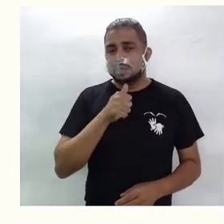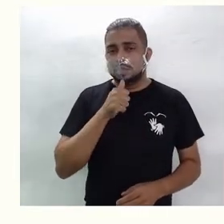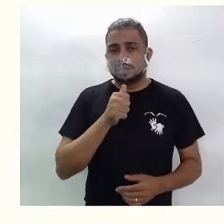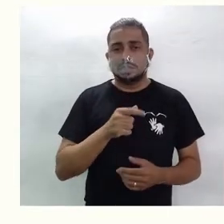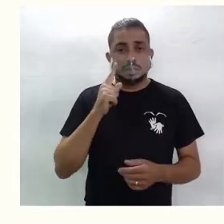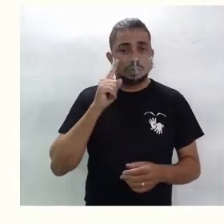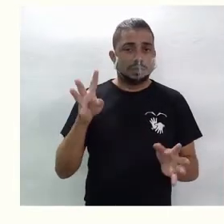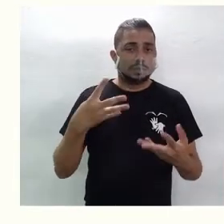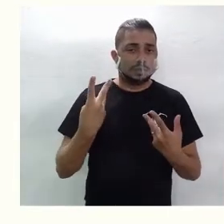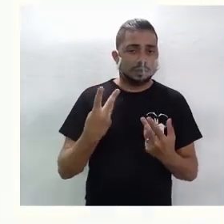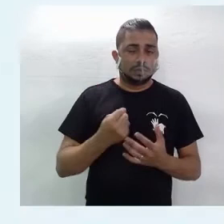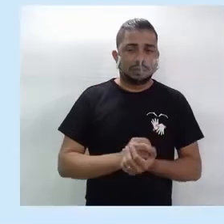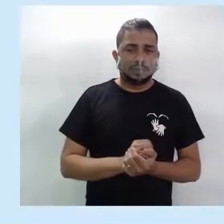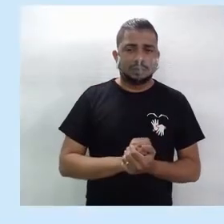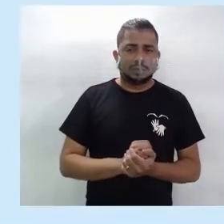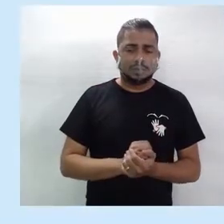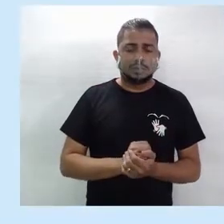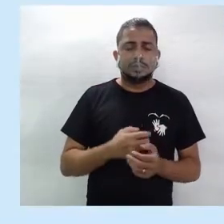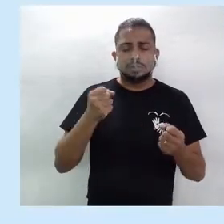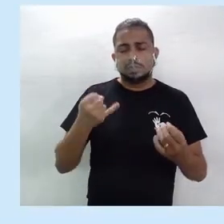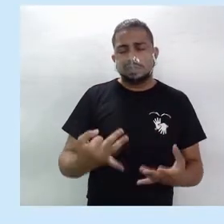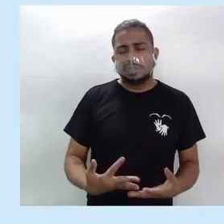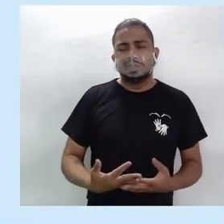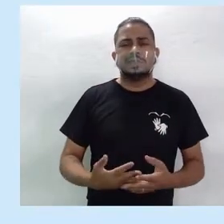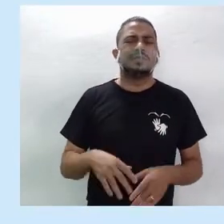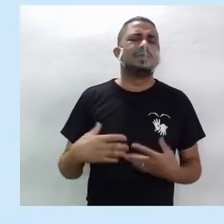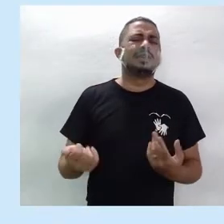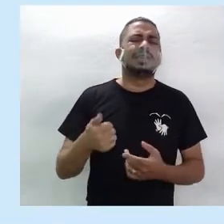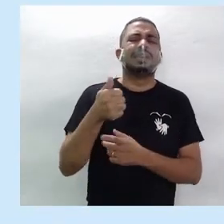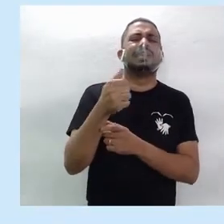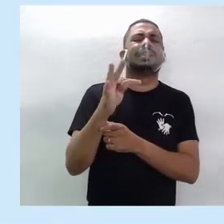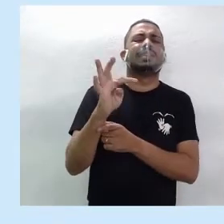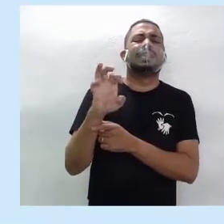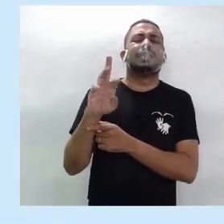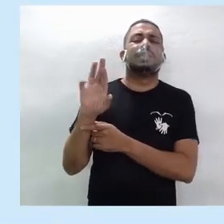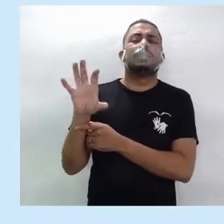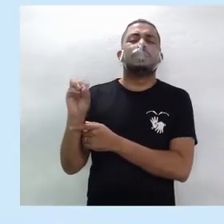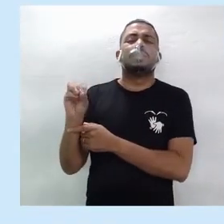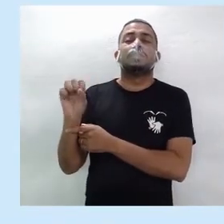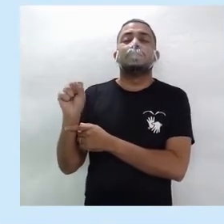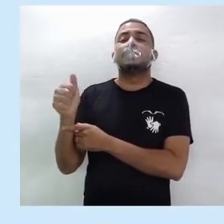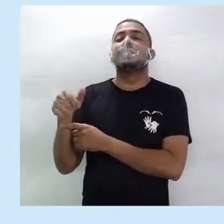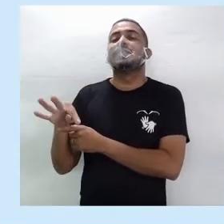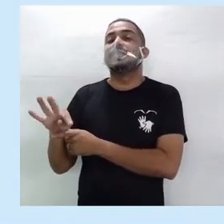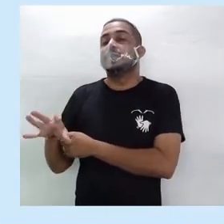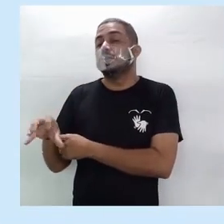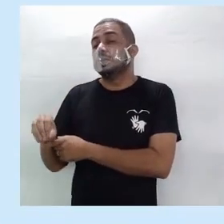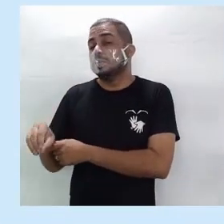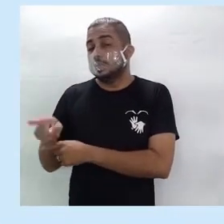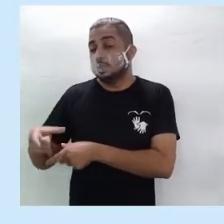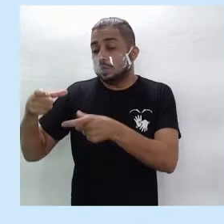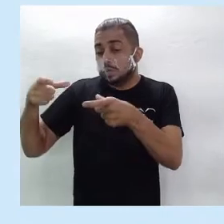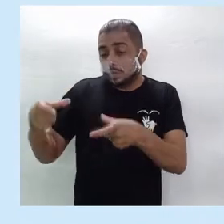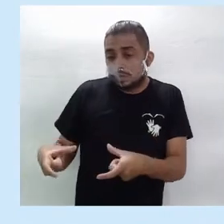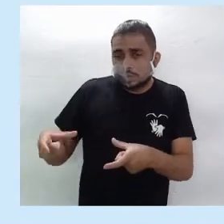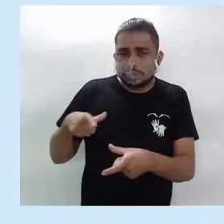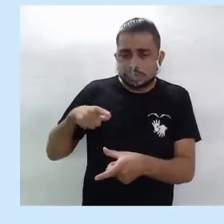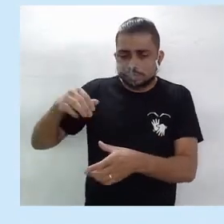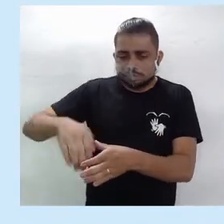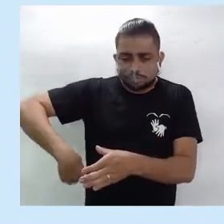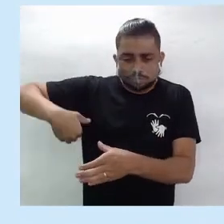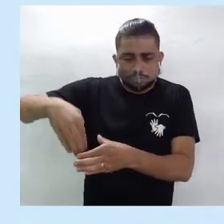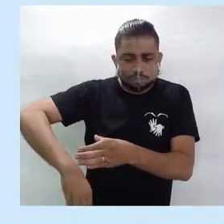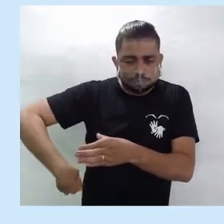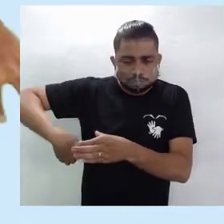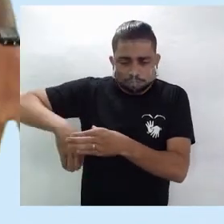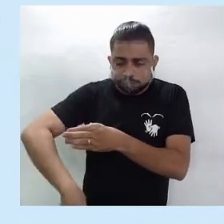mim. Vamos estudar um pouco sobre esse mapa. O que é aterro mesmo sanitário? Aterro sanitário é aquele local onde você cava lá,